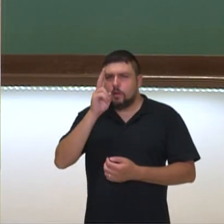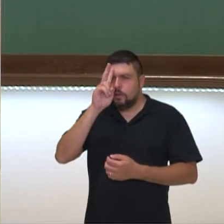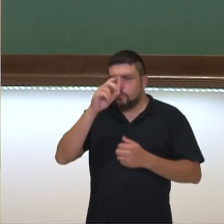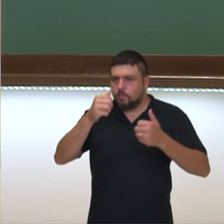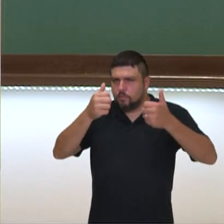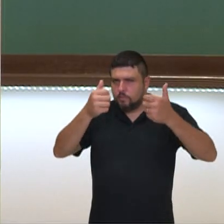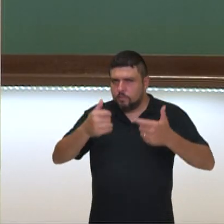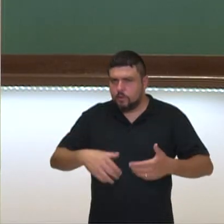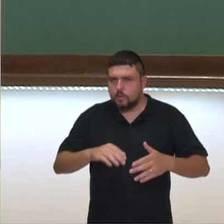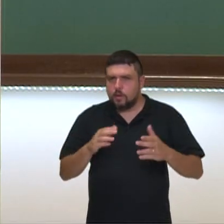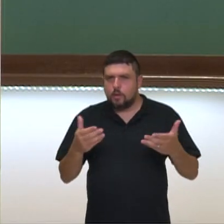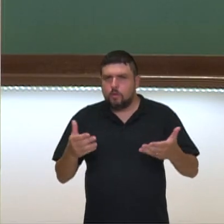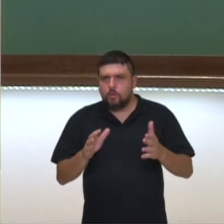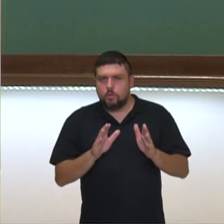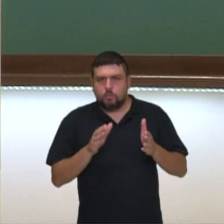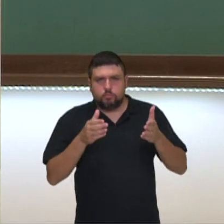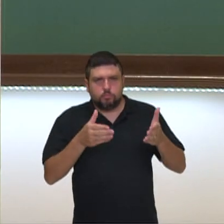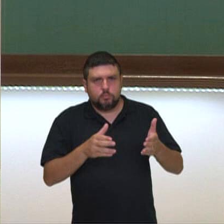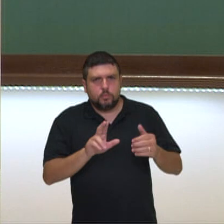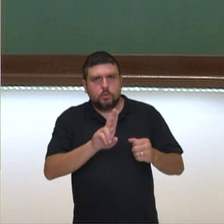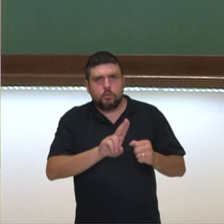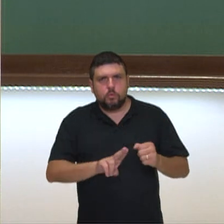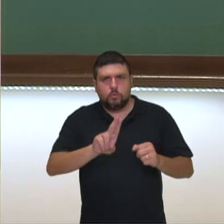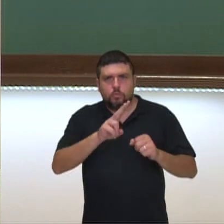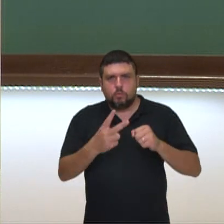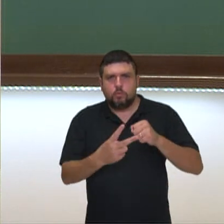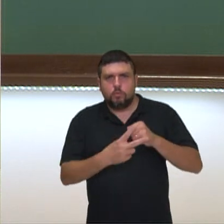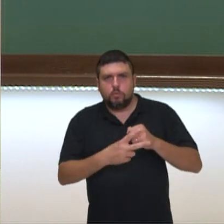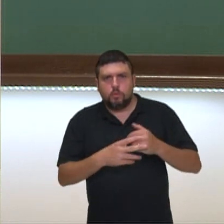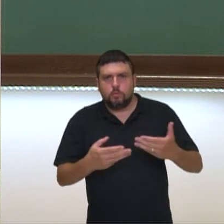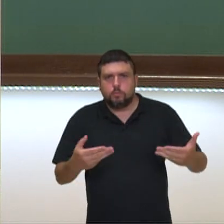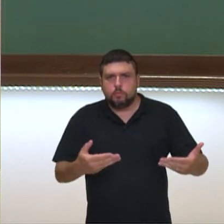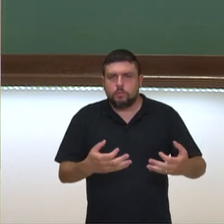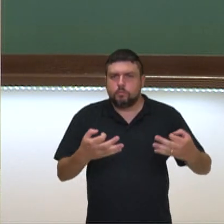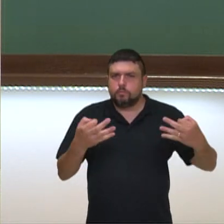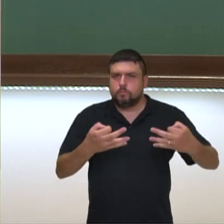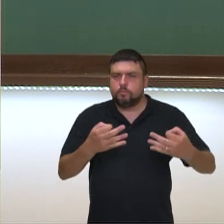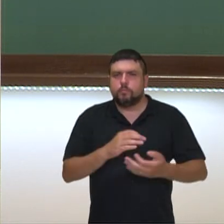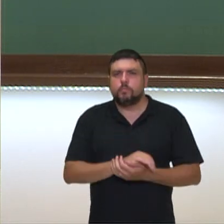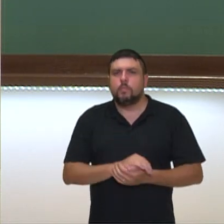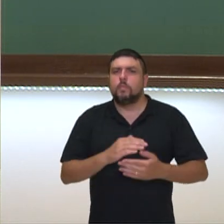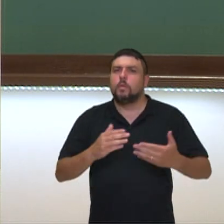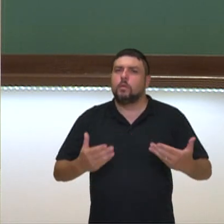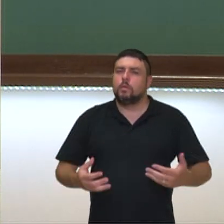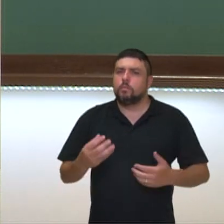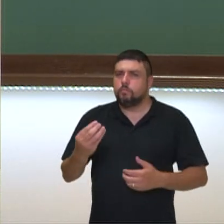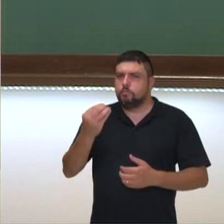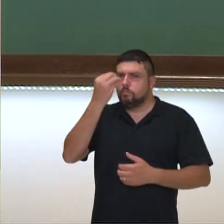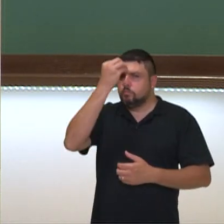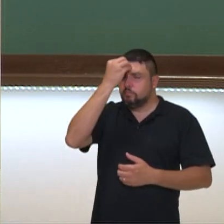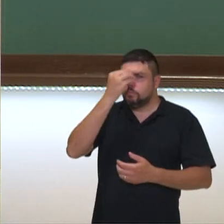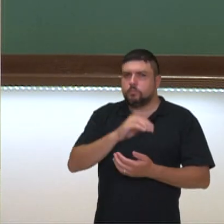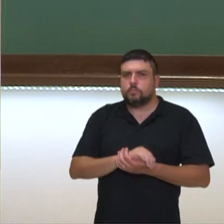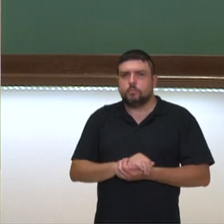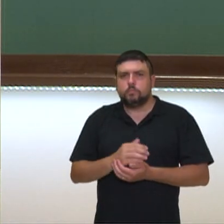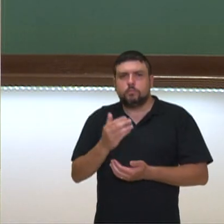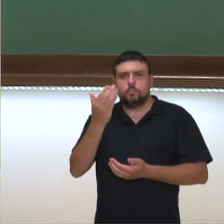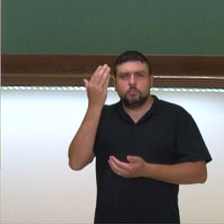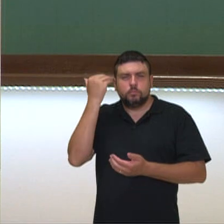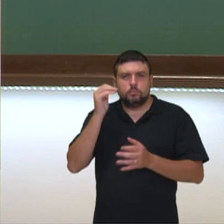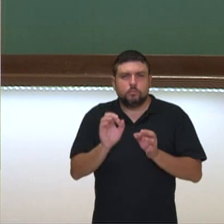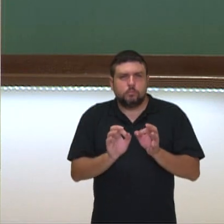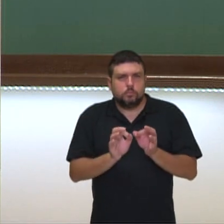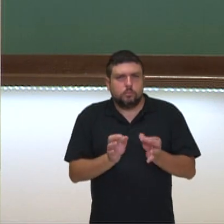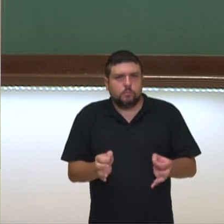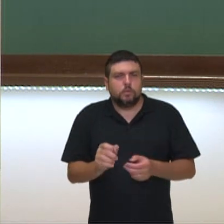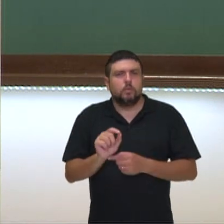dar uma focada um pouco mais aqui no uso do presente perfeito? Então temos em mente que o passado simples a gente utiliza para se